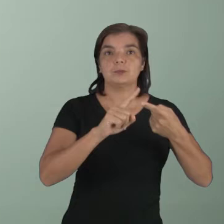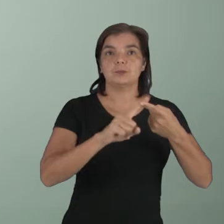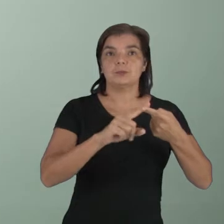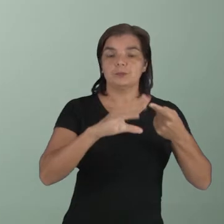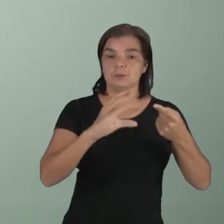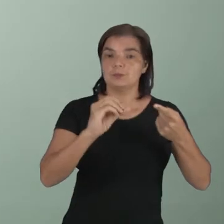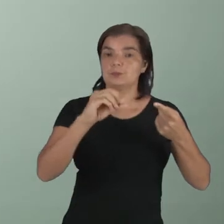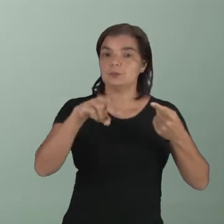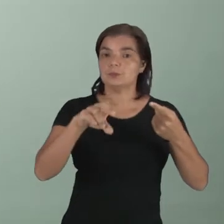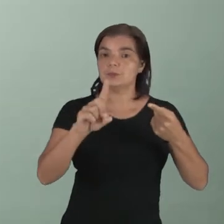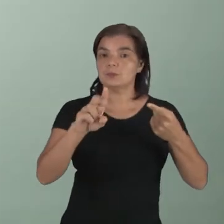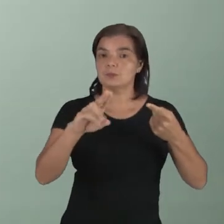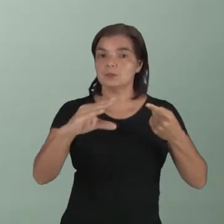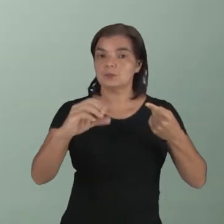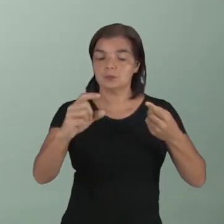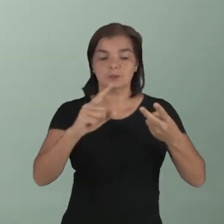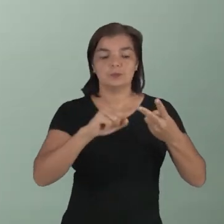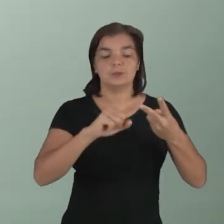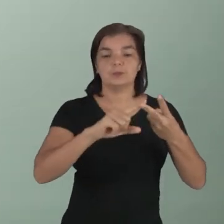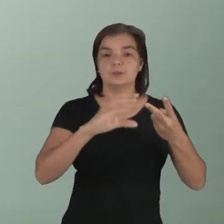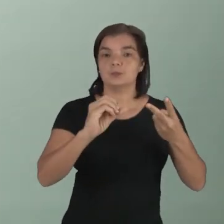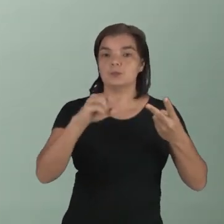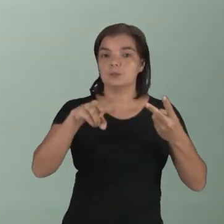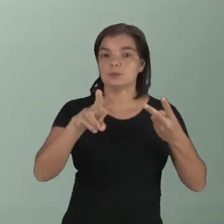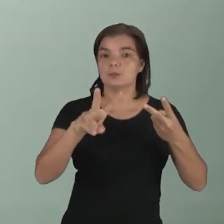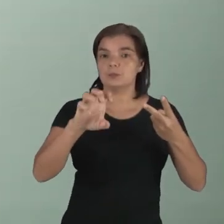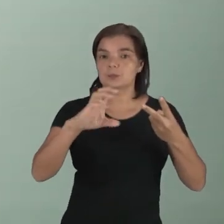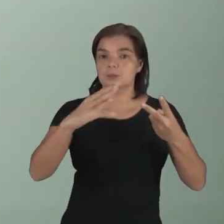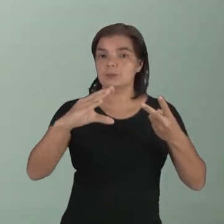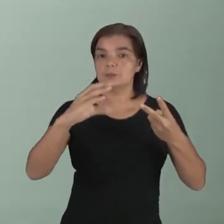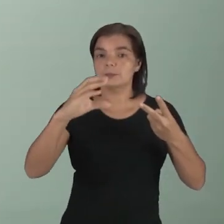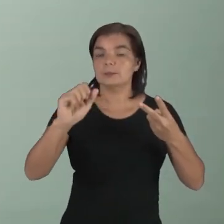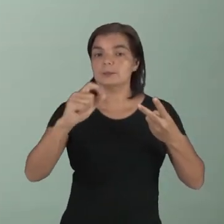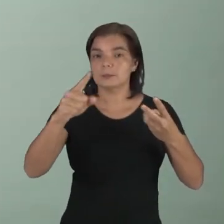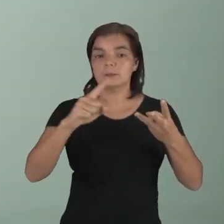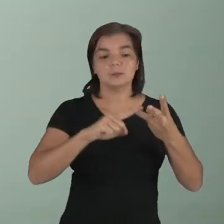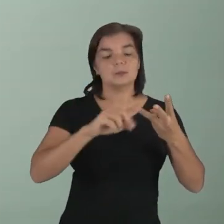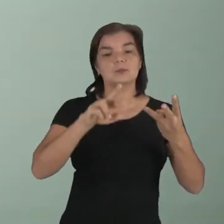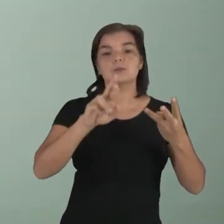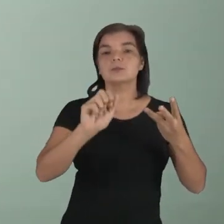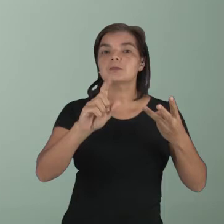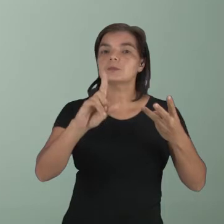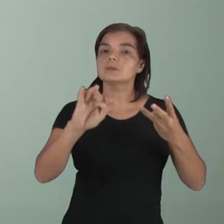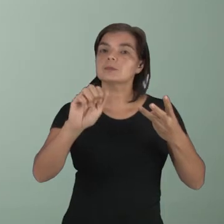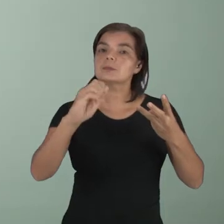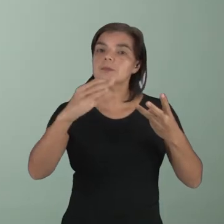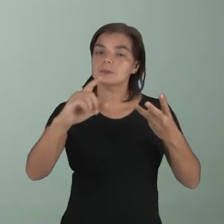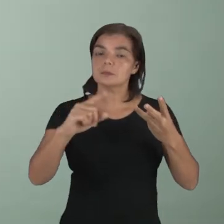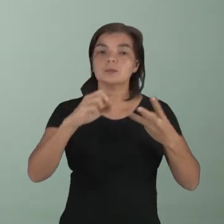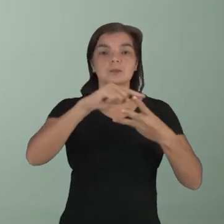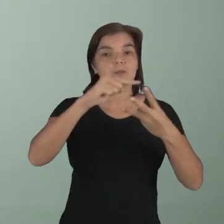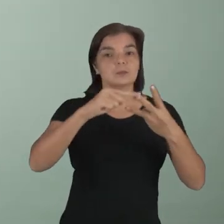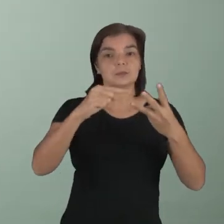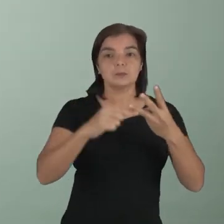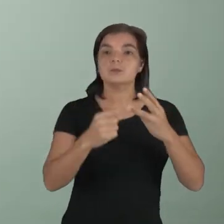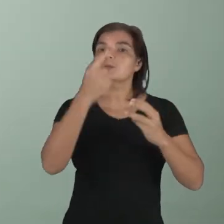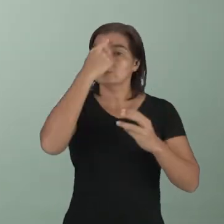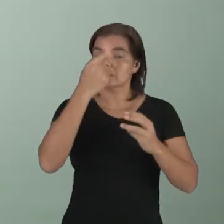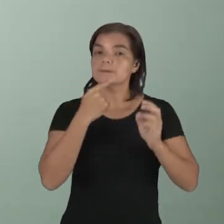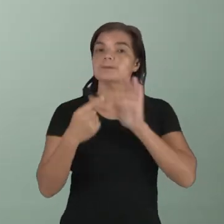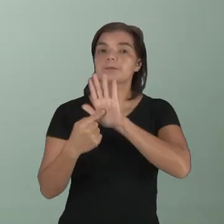chamado de condução, o segundo convecção e o terceiro radiação. Todos os três estão nessa figura, mas eu vou explicar para